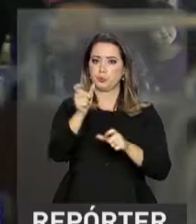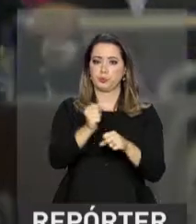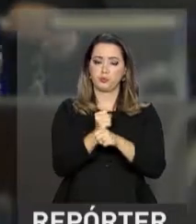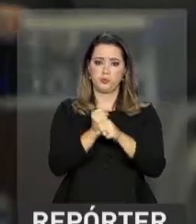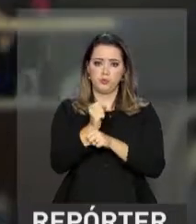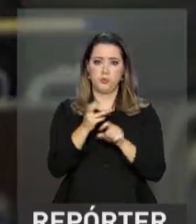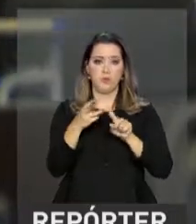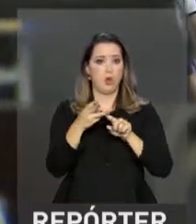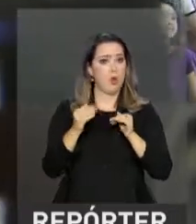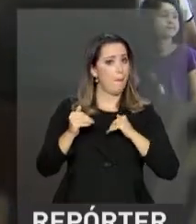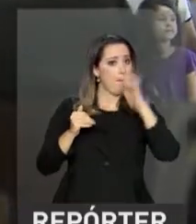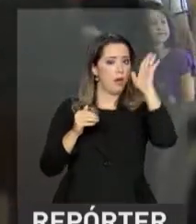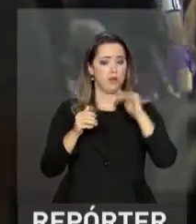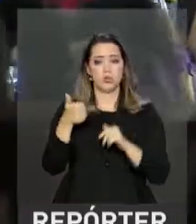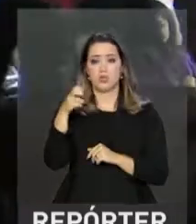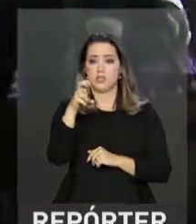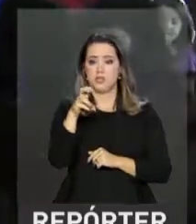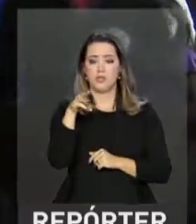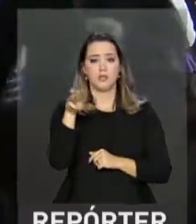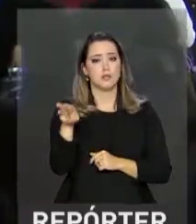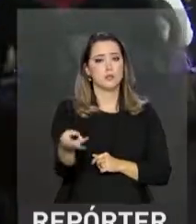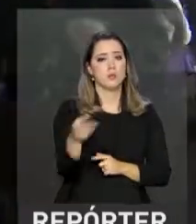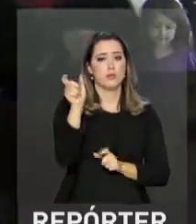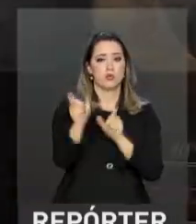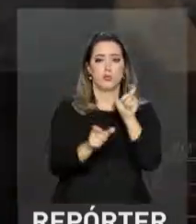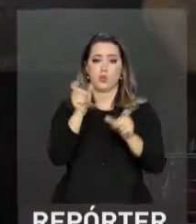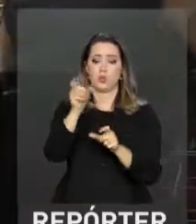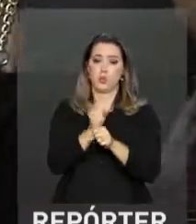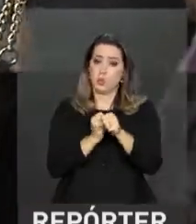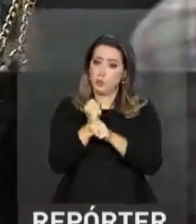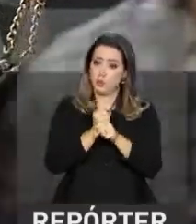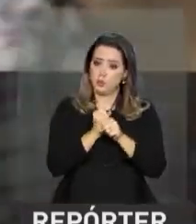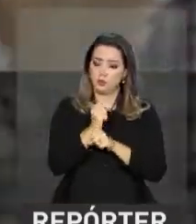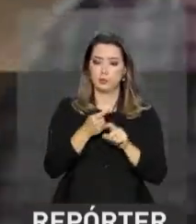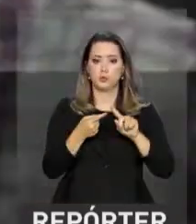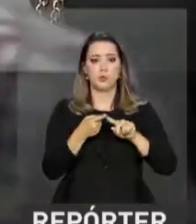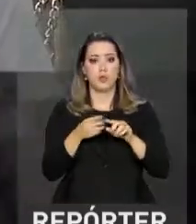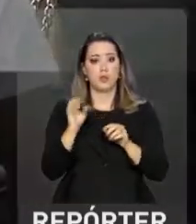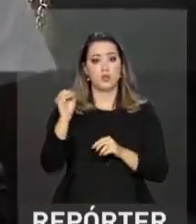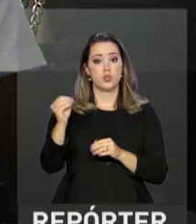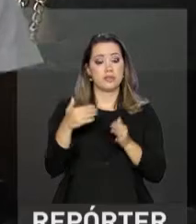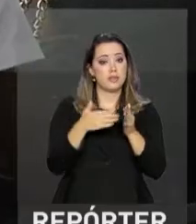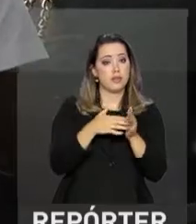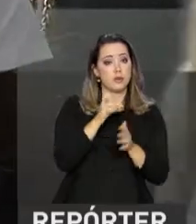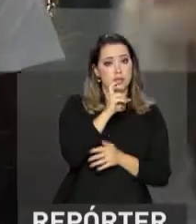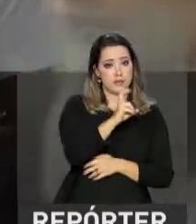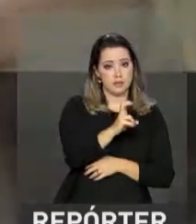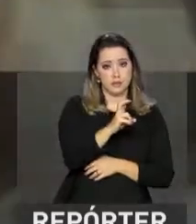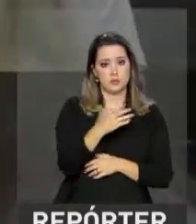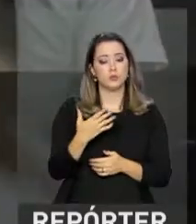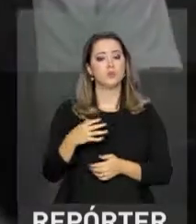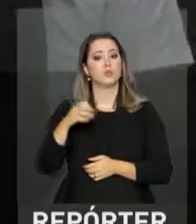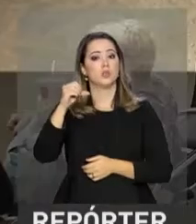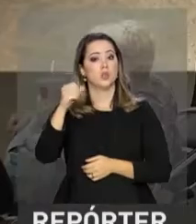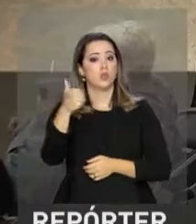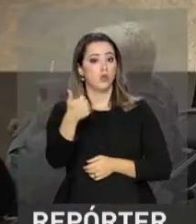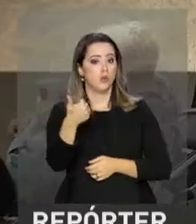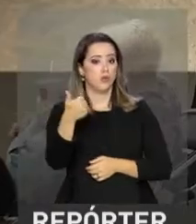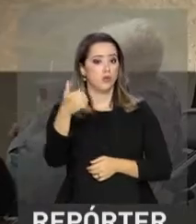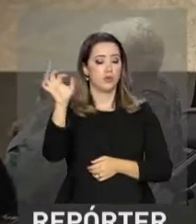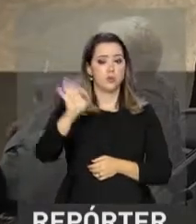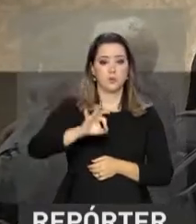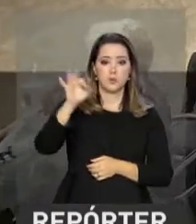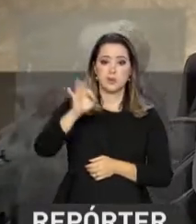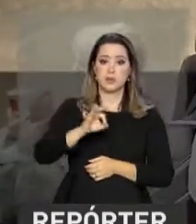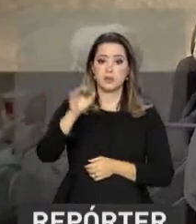passageiros anualmente os aeroportos receberam notas entre 0 a 5 91% dos